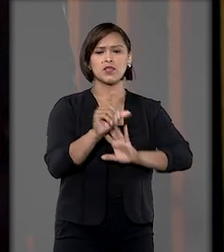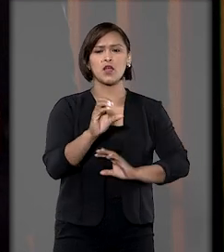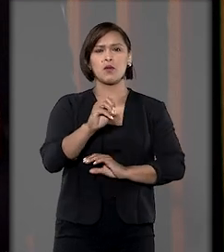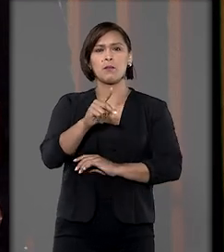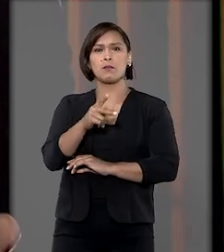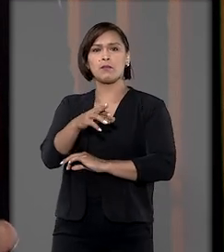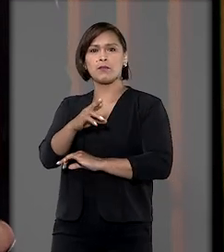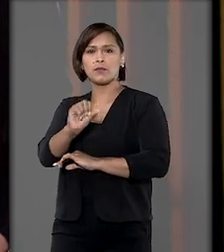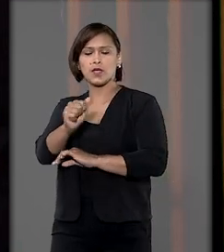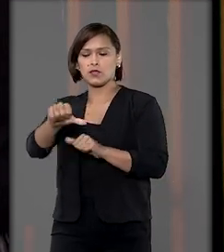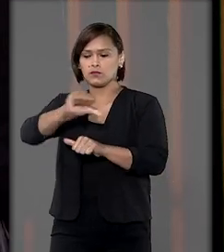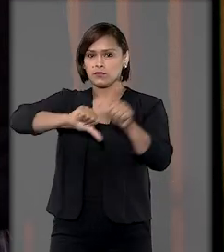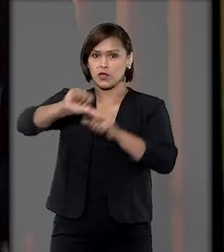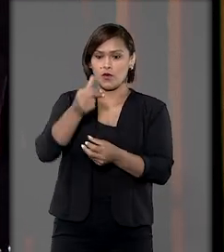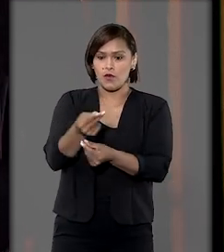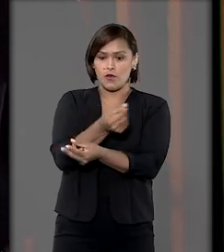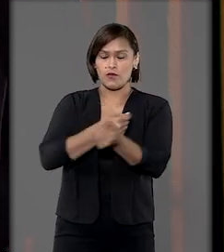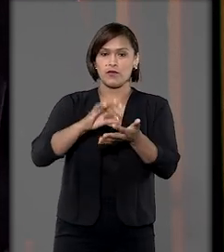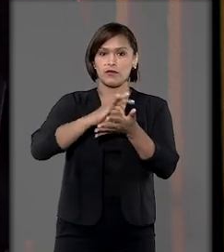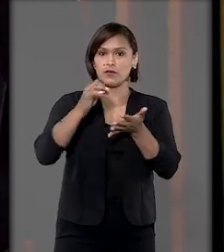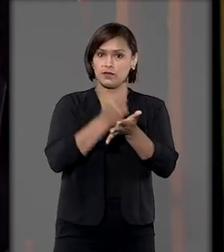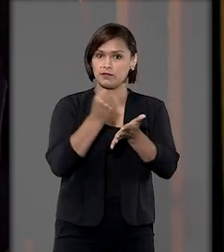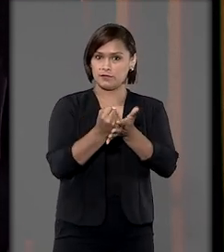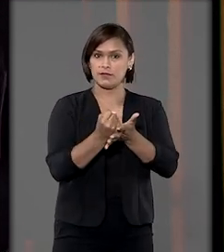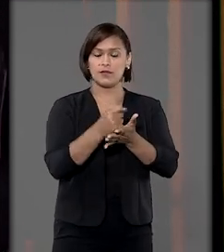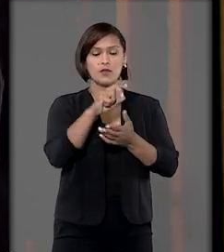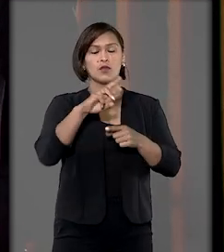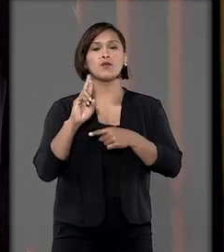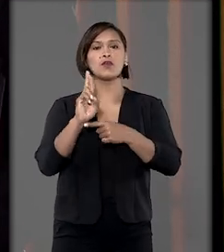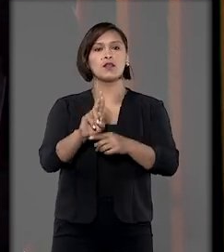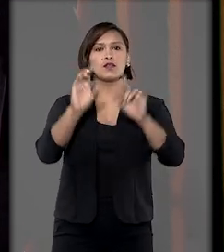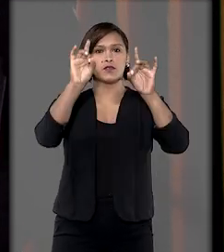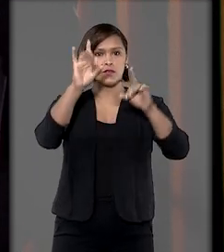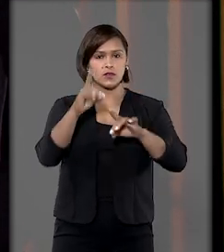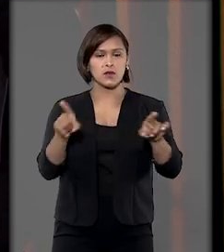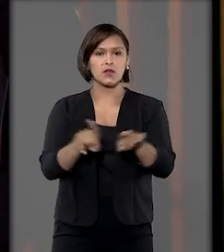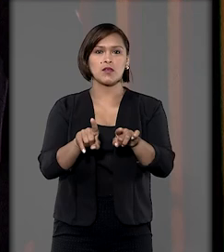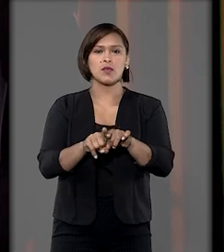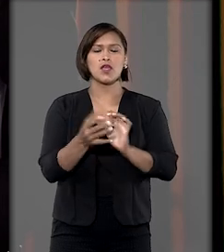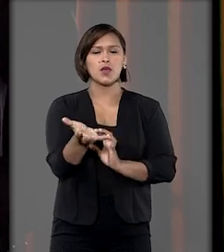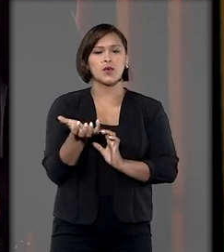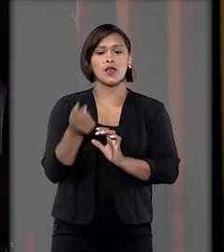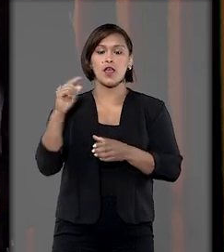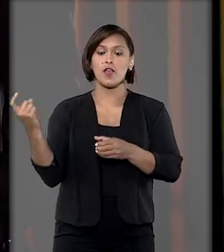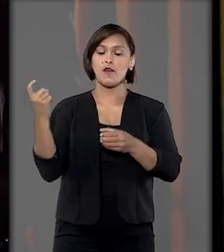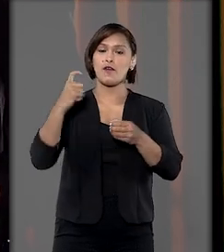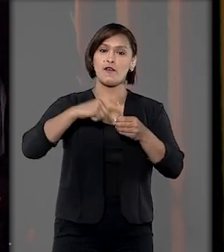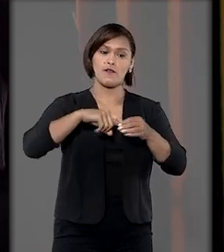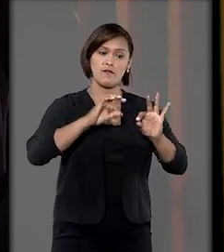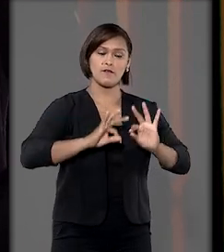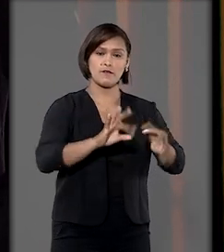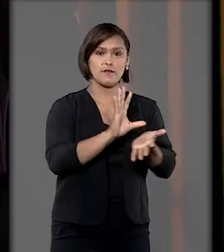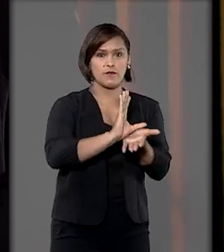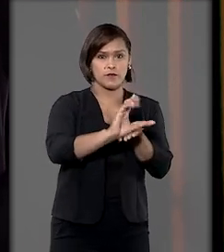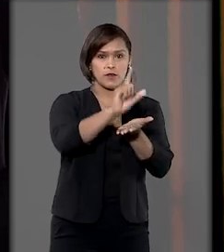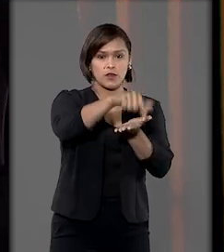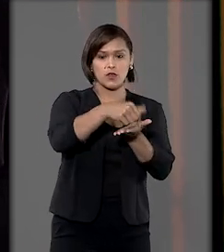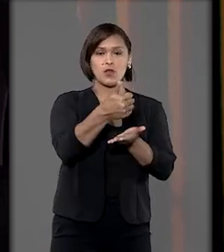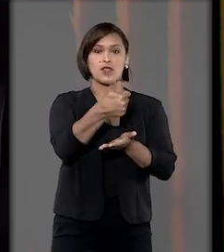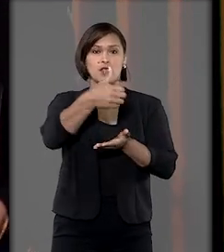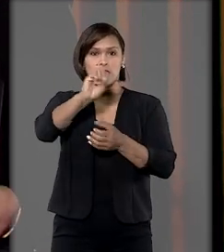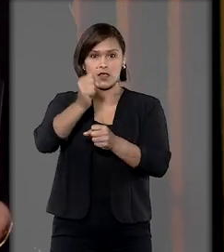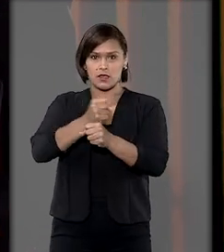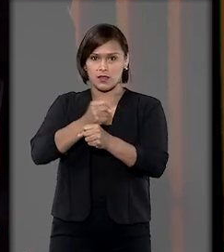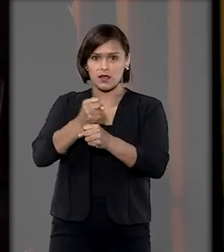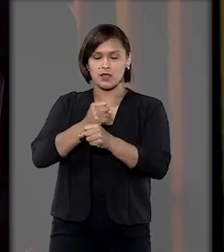que modifiquem o preço ou o conteúdo do contrato. O relator destacou ainda que a pretensão de devolução nesse caso tem